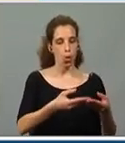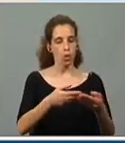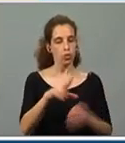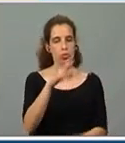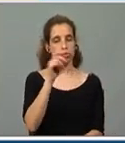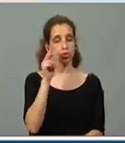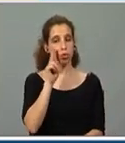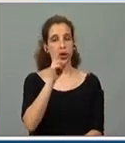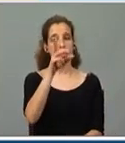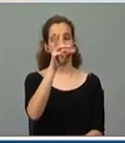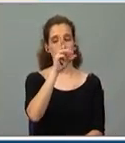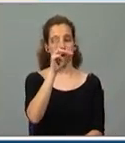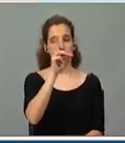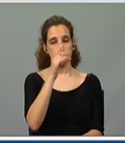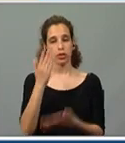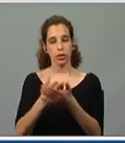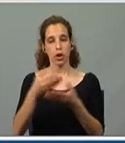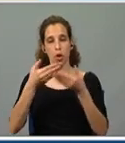para o estado sólido.